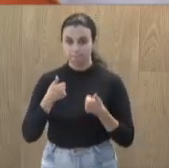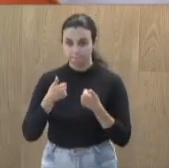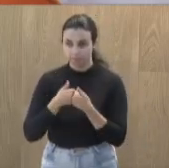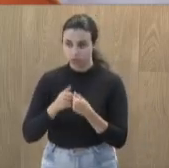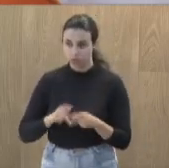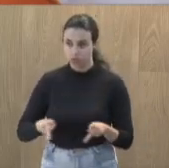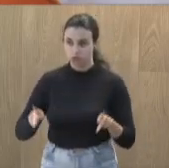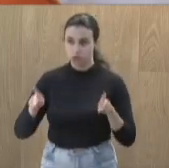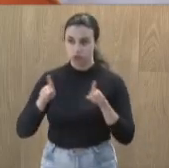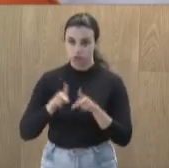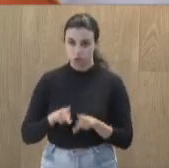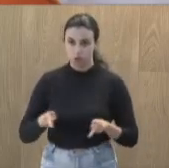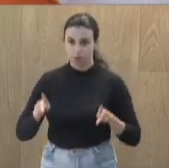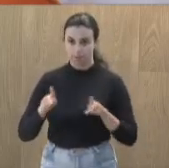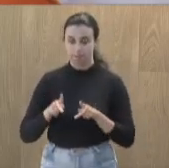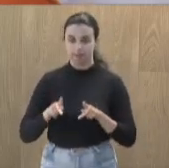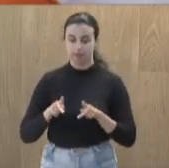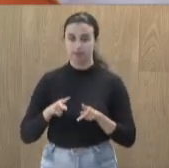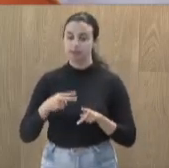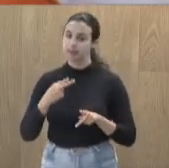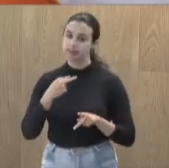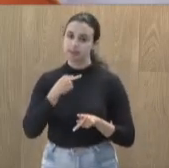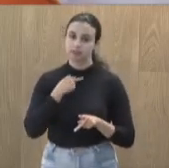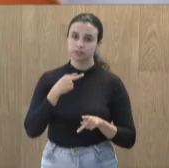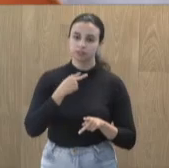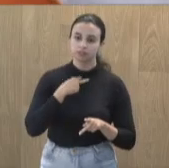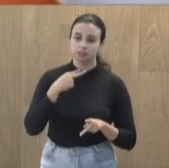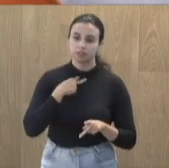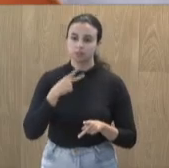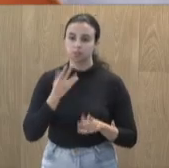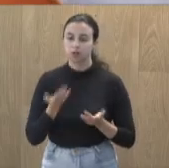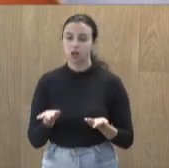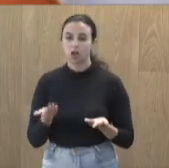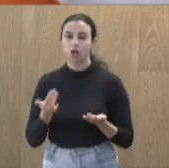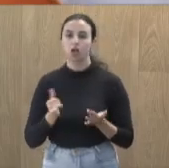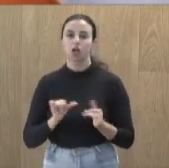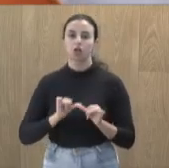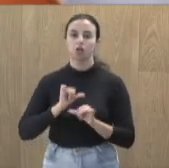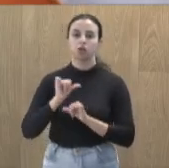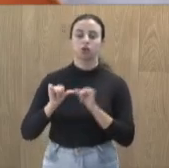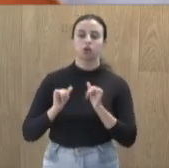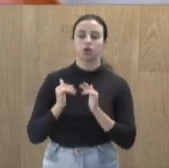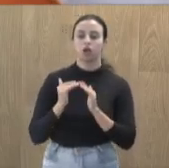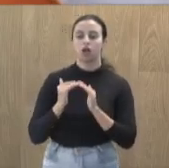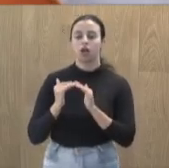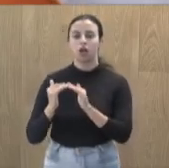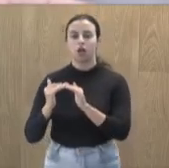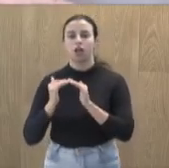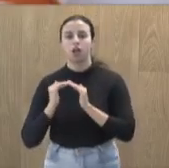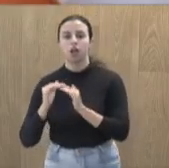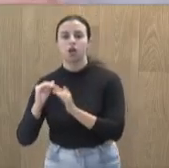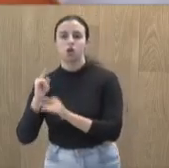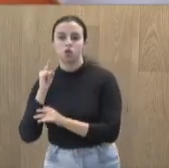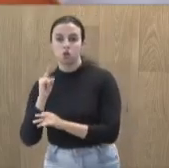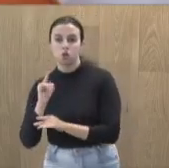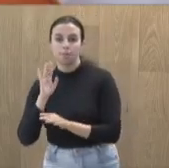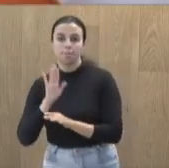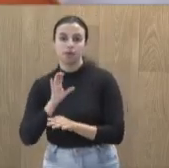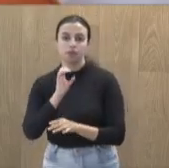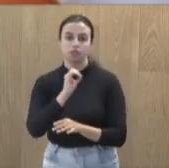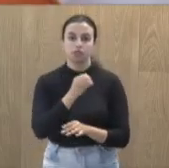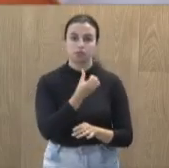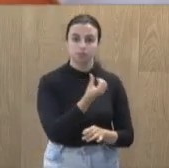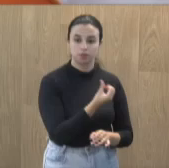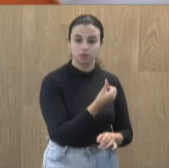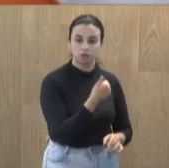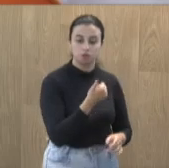shopping. Eles não podem fazer as zonas de residência 1. Mas no 061, eles querem fazer o